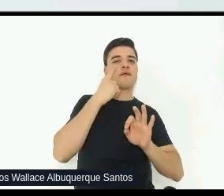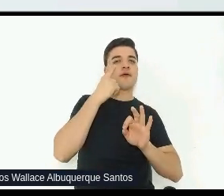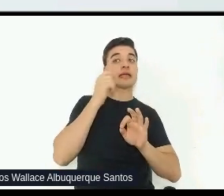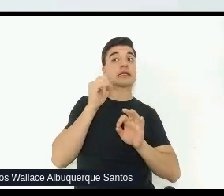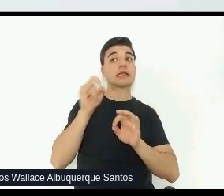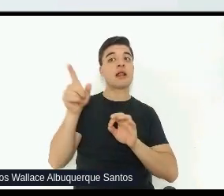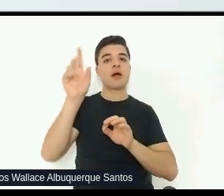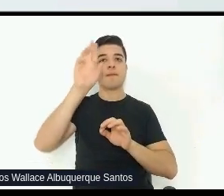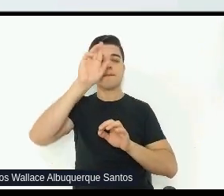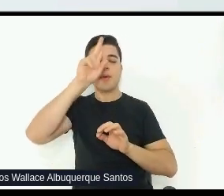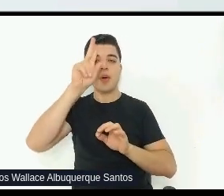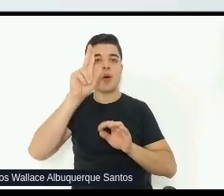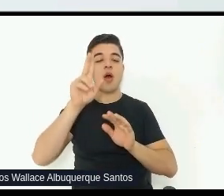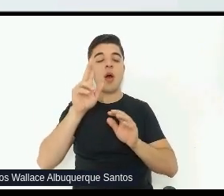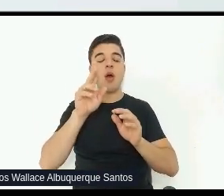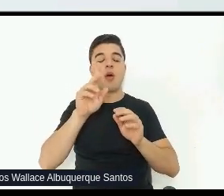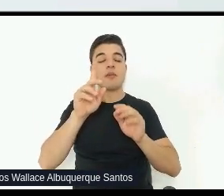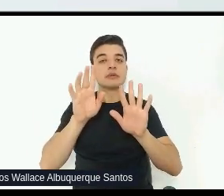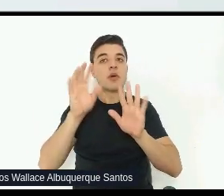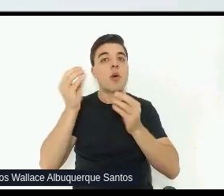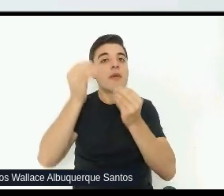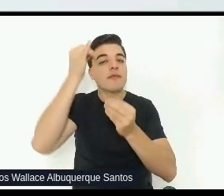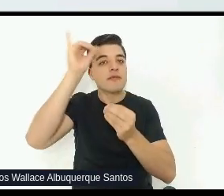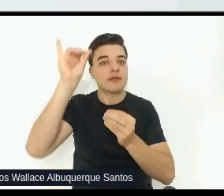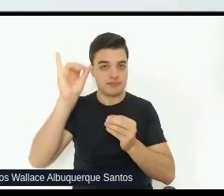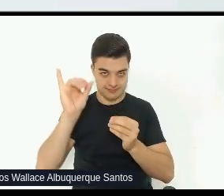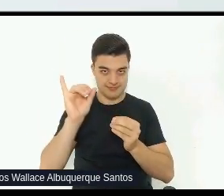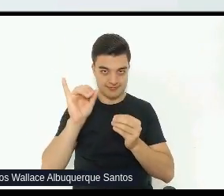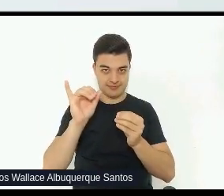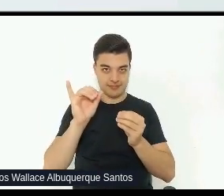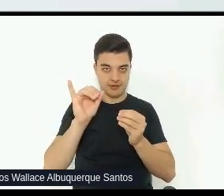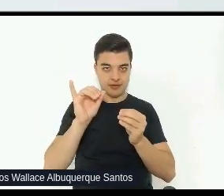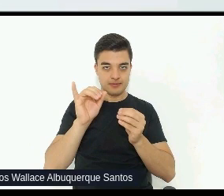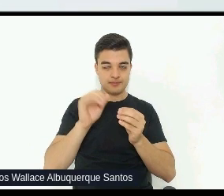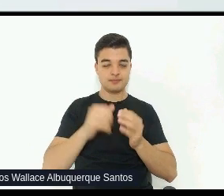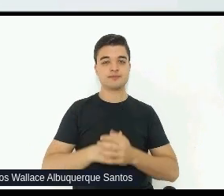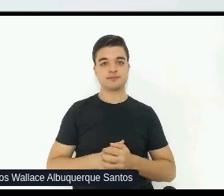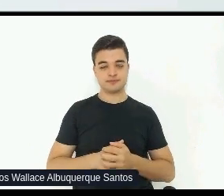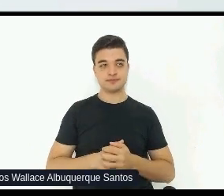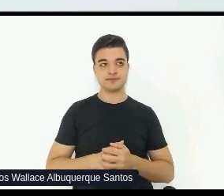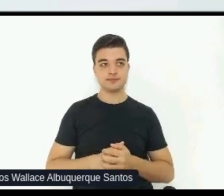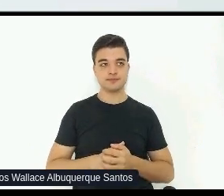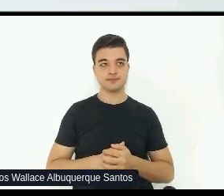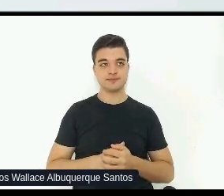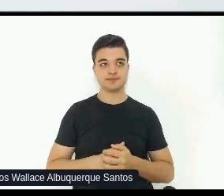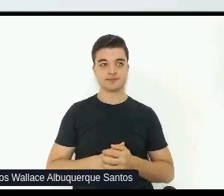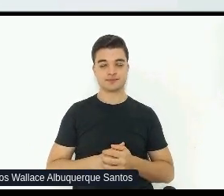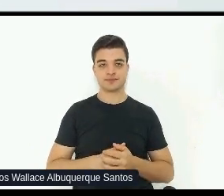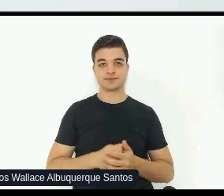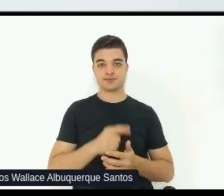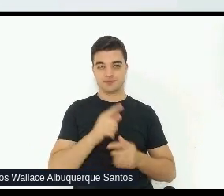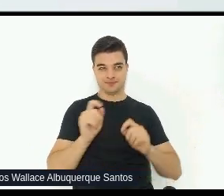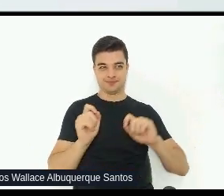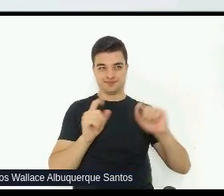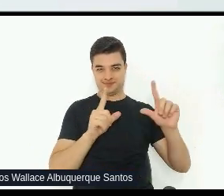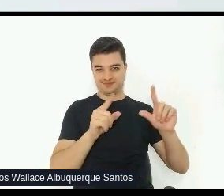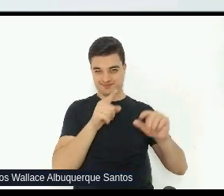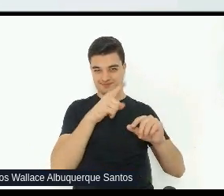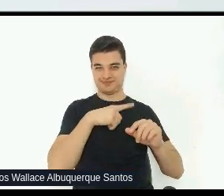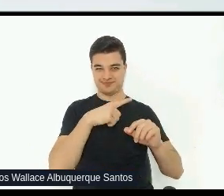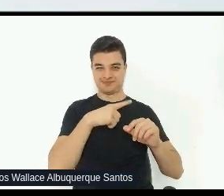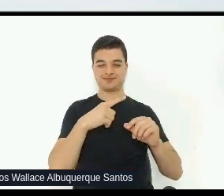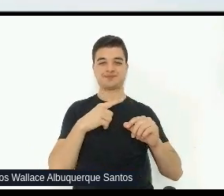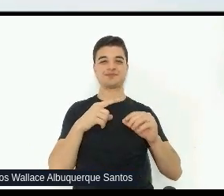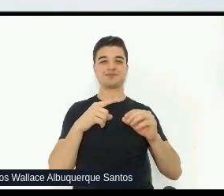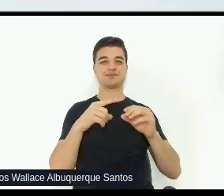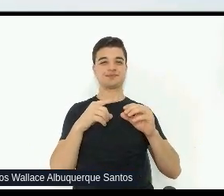informações significativas para que esse usuário cada vez menos erre. Né? Então, aqui, por exemplo, eu trago um print do Carrefour, da tela de